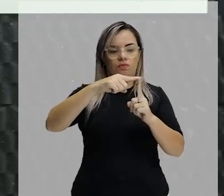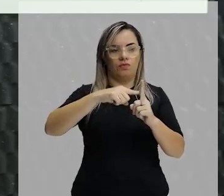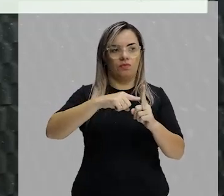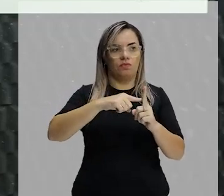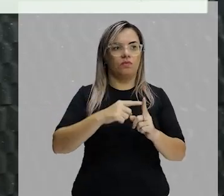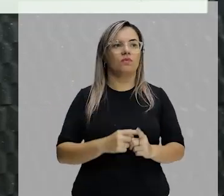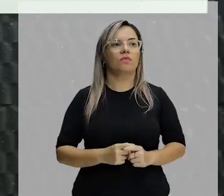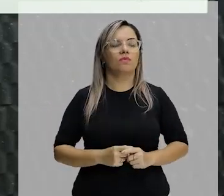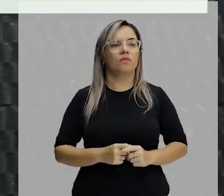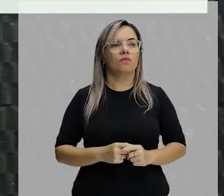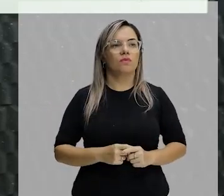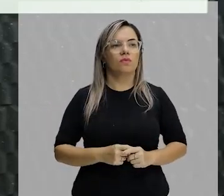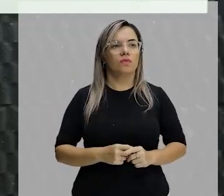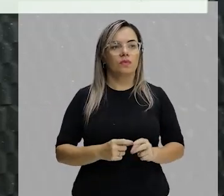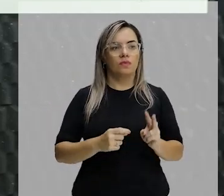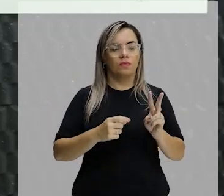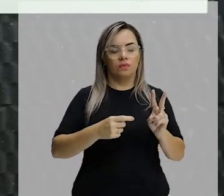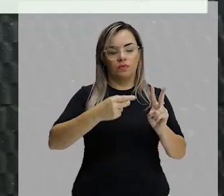igual a